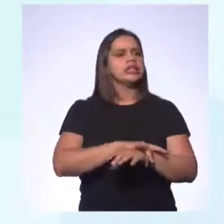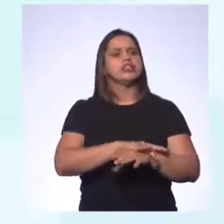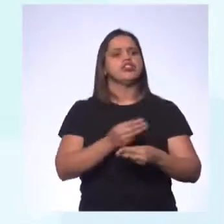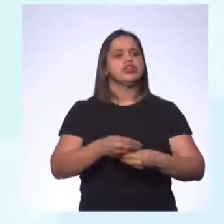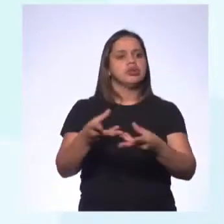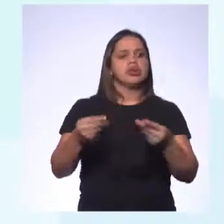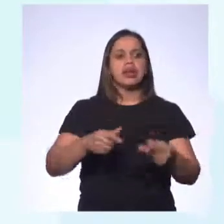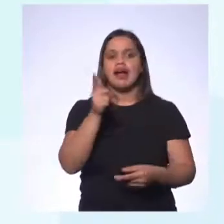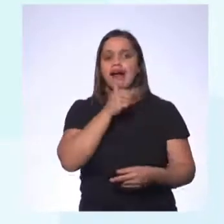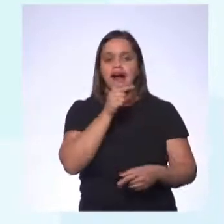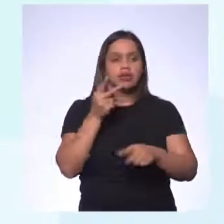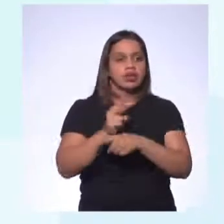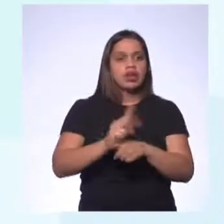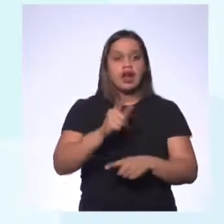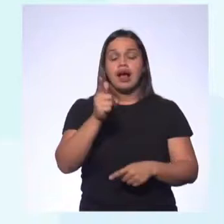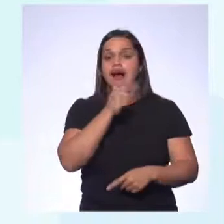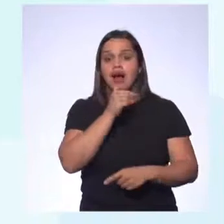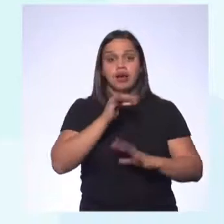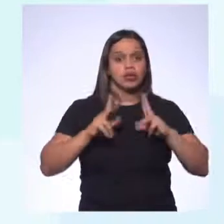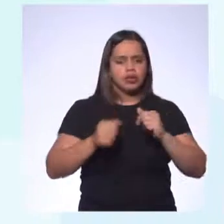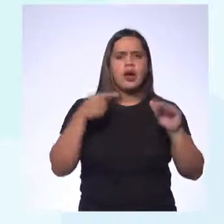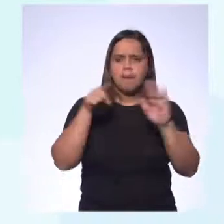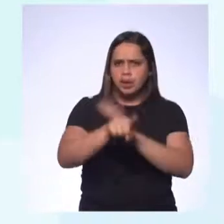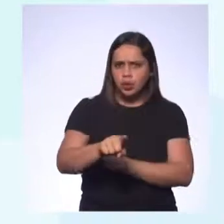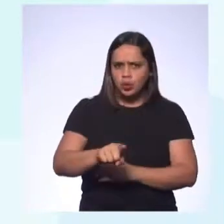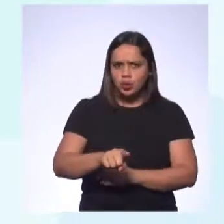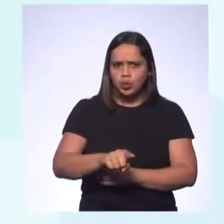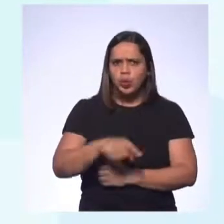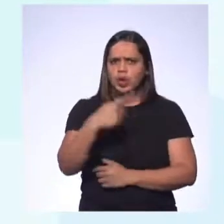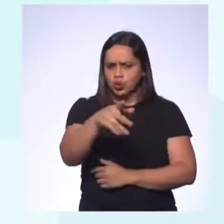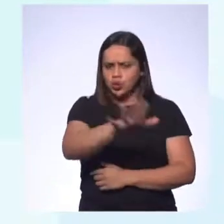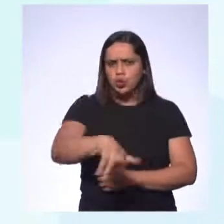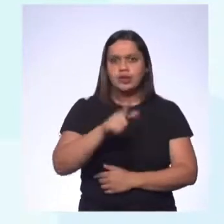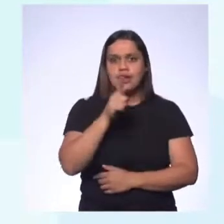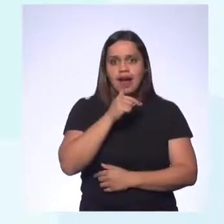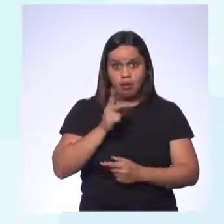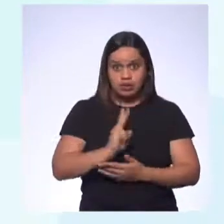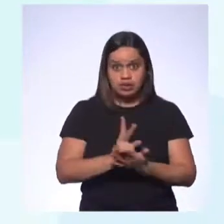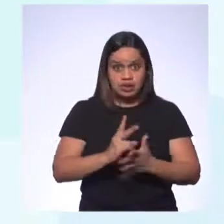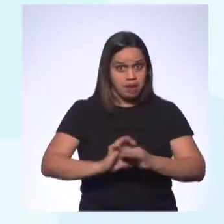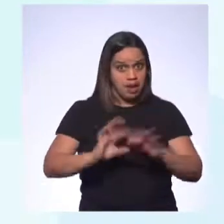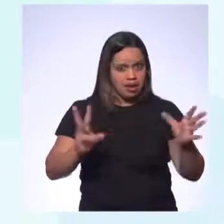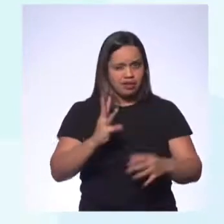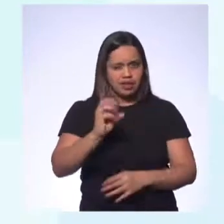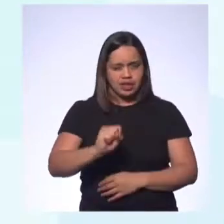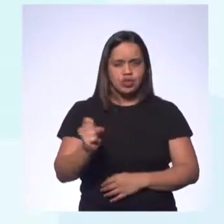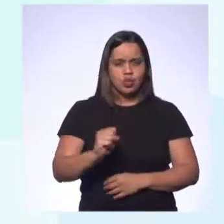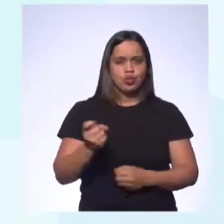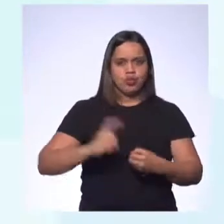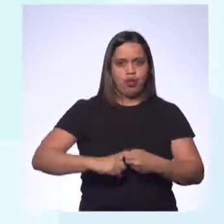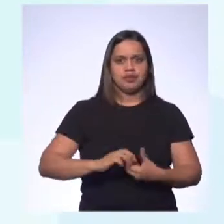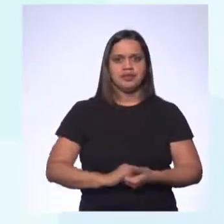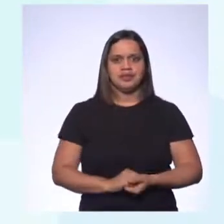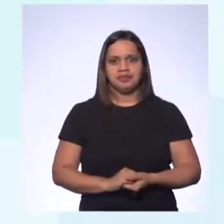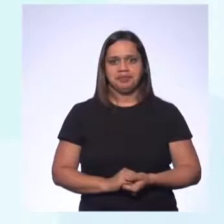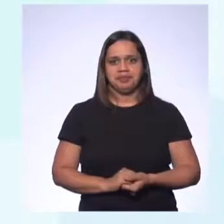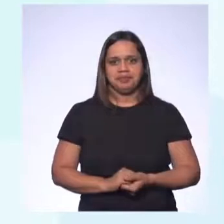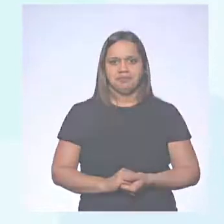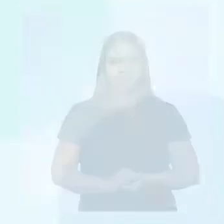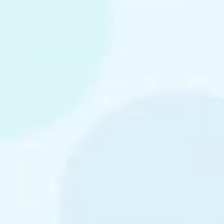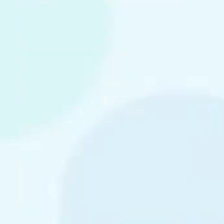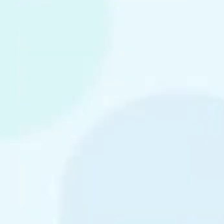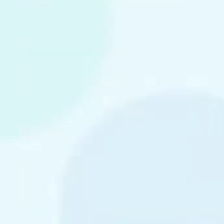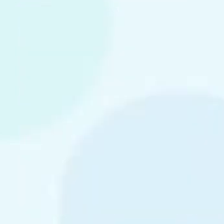para todos. Na sua região, há sempre disponibilidade de água? 30 segundinhos aí.